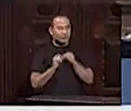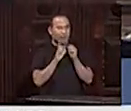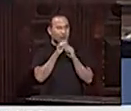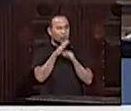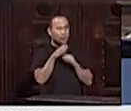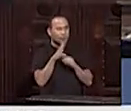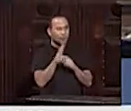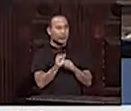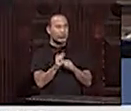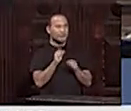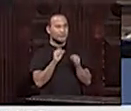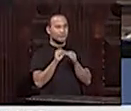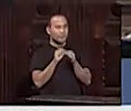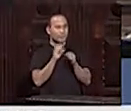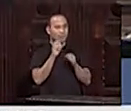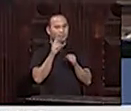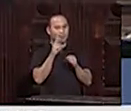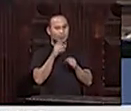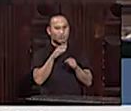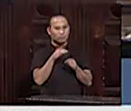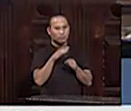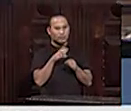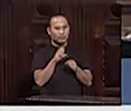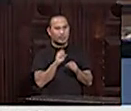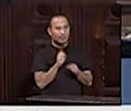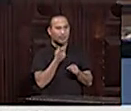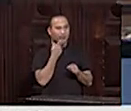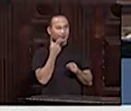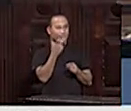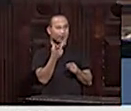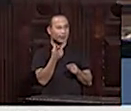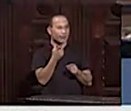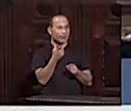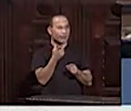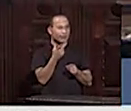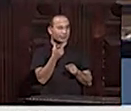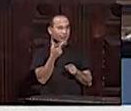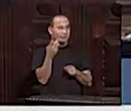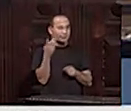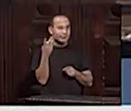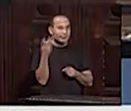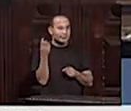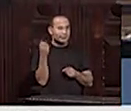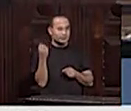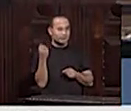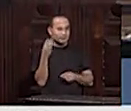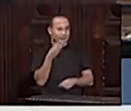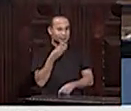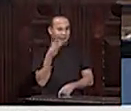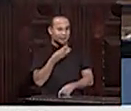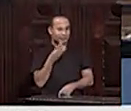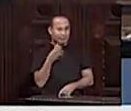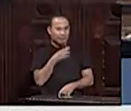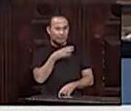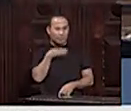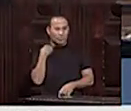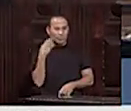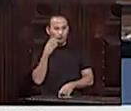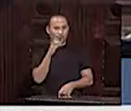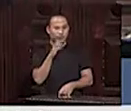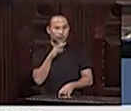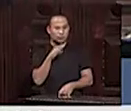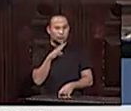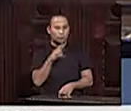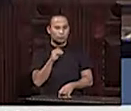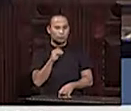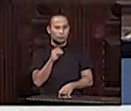dele que foi criada a Petrobras. Então, no 63º aniversário de morte de Getúlio Vargas, que contribuiu